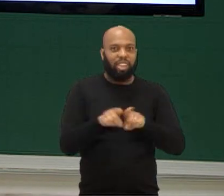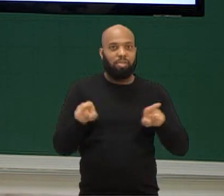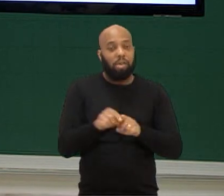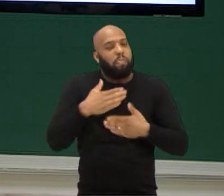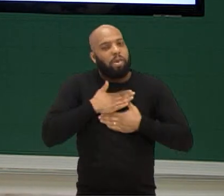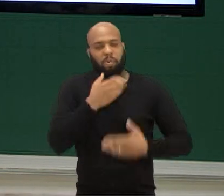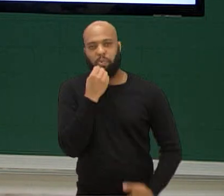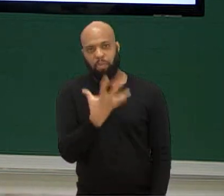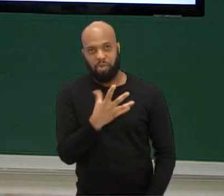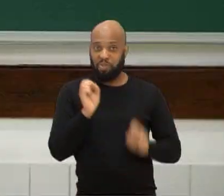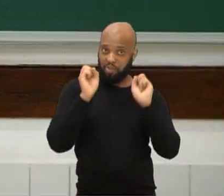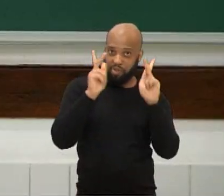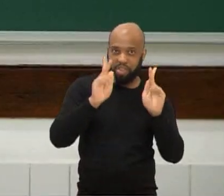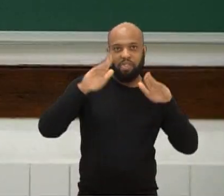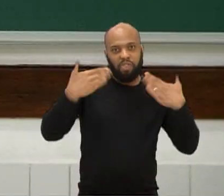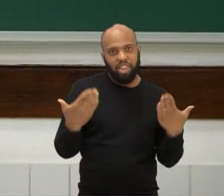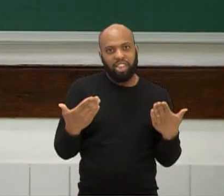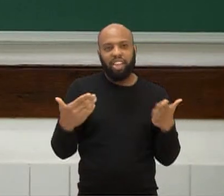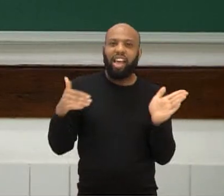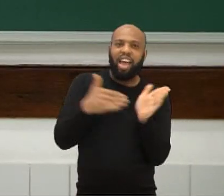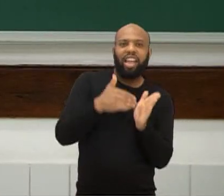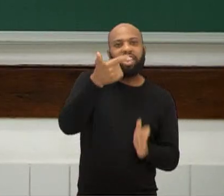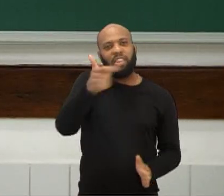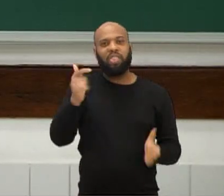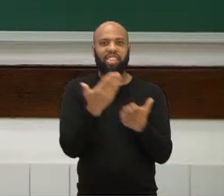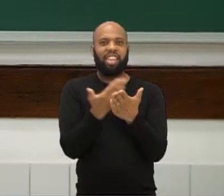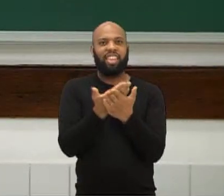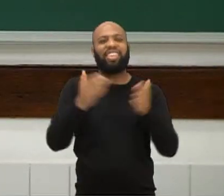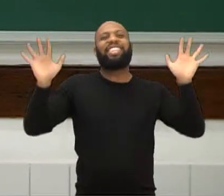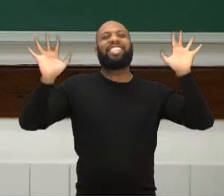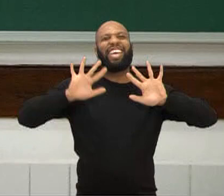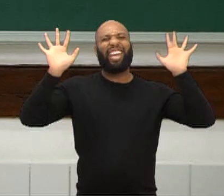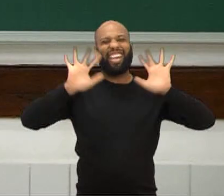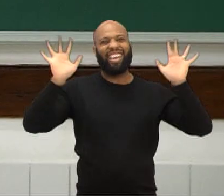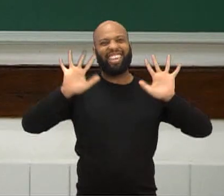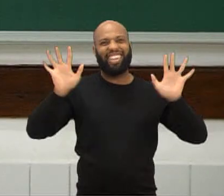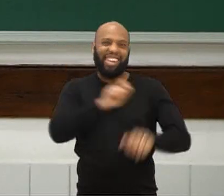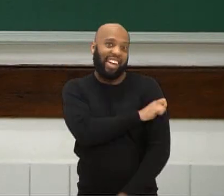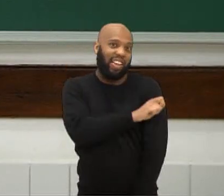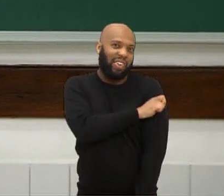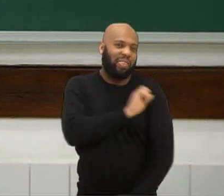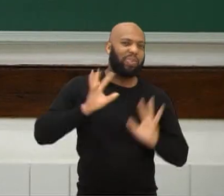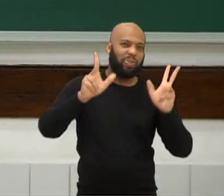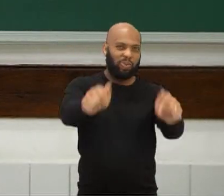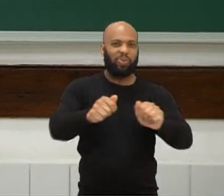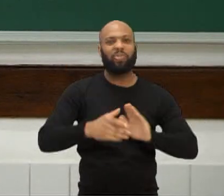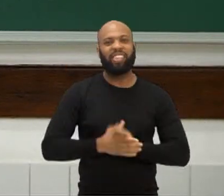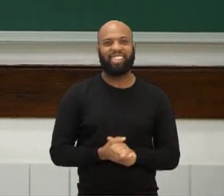ela foi para mim. Ok? Então, hasta la próxima clase. Tchau, chicos e chicas.